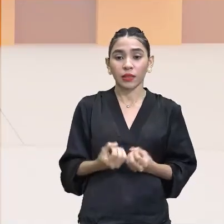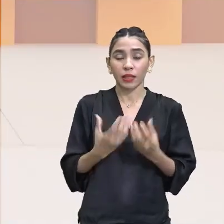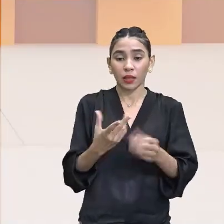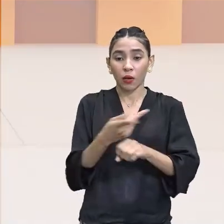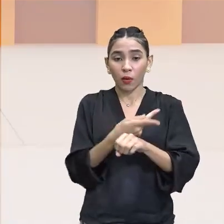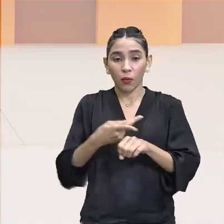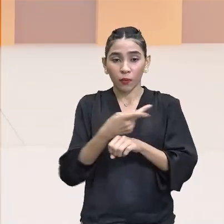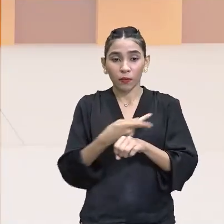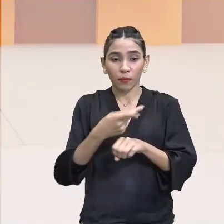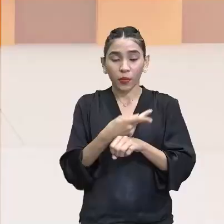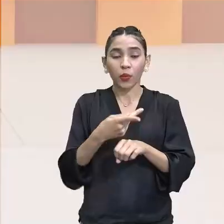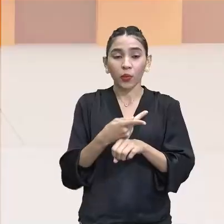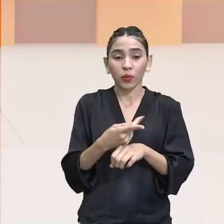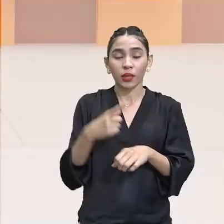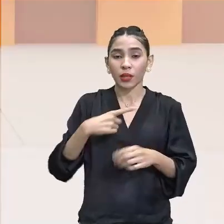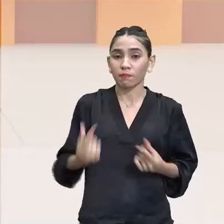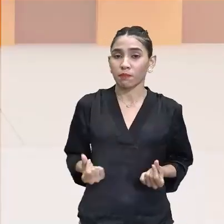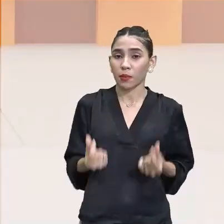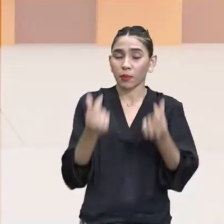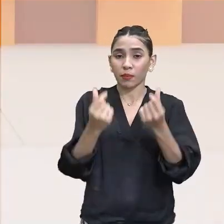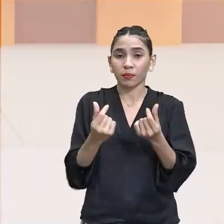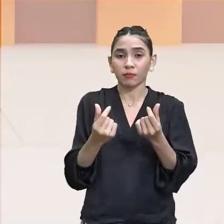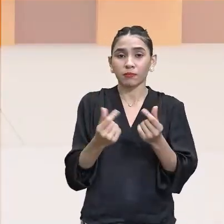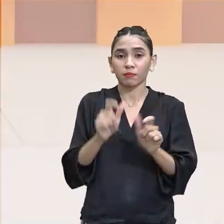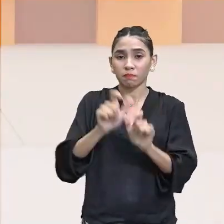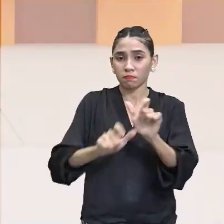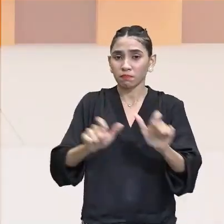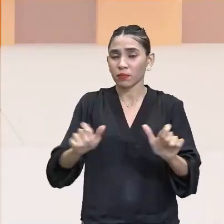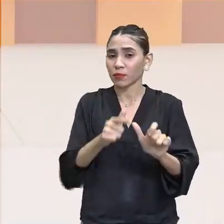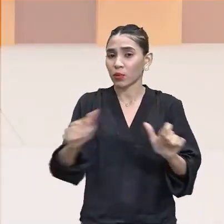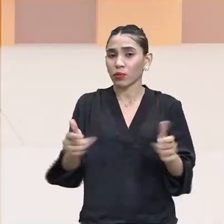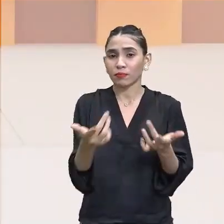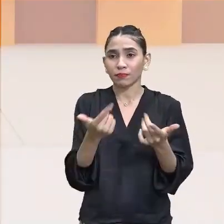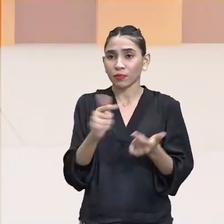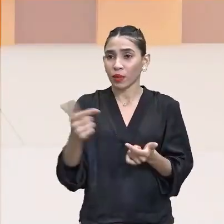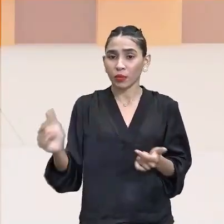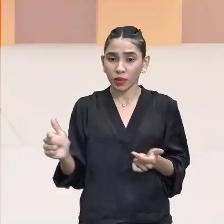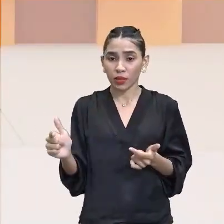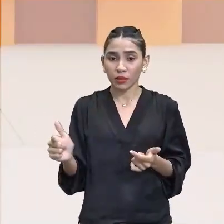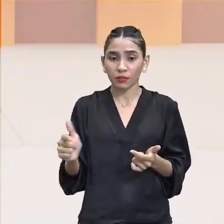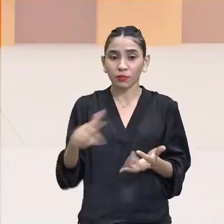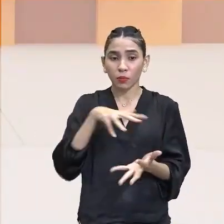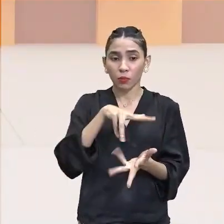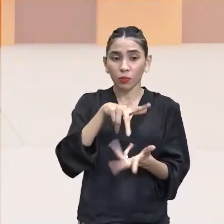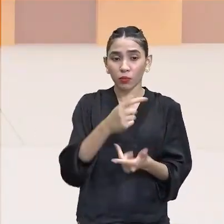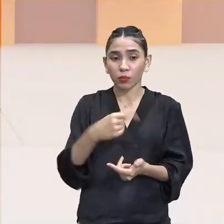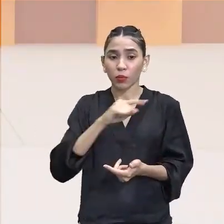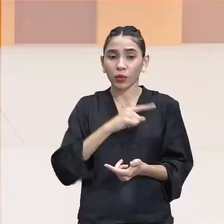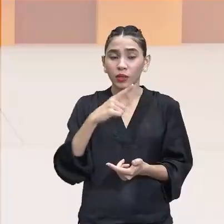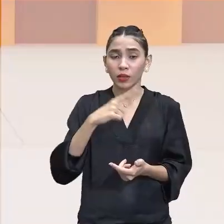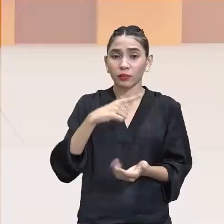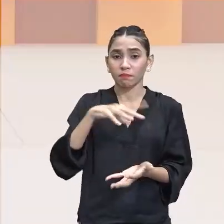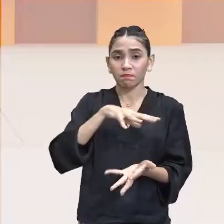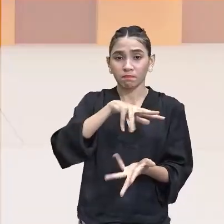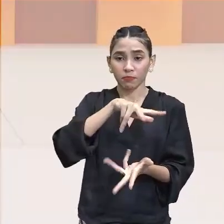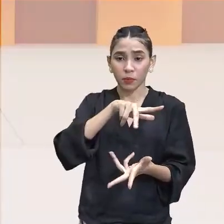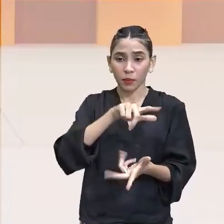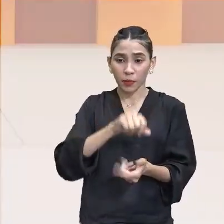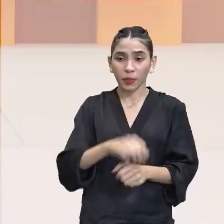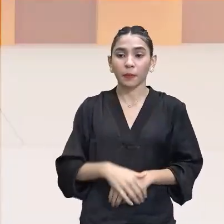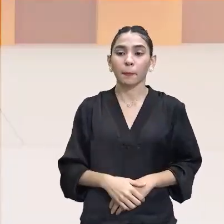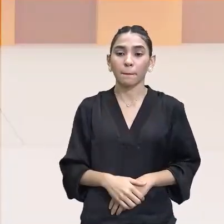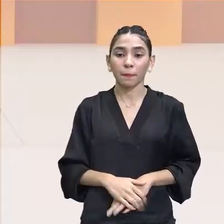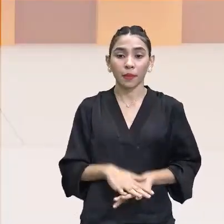procura, a questão da produção de riqueza. Nem todo mundo vai ter acesso a isso, mesmo sendo um mundo que a gente chama de globalizado,